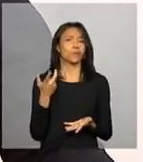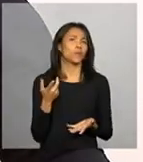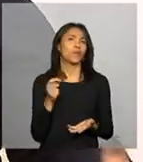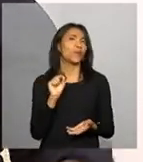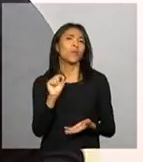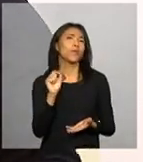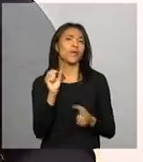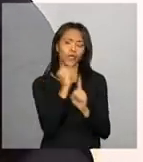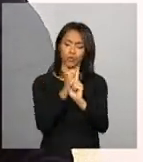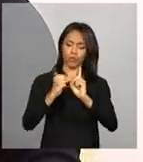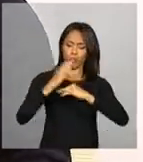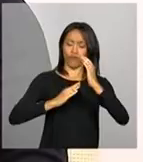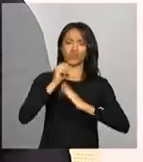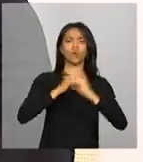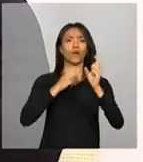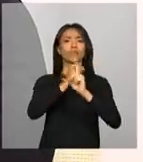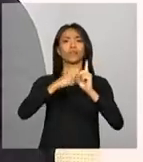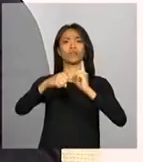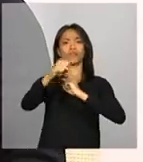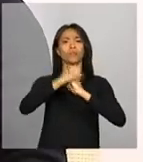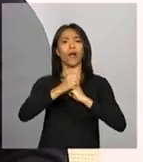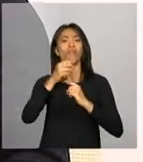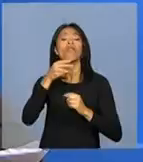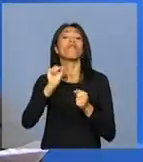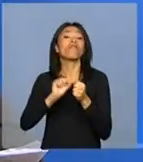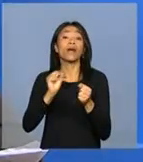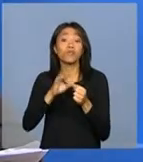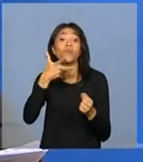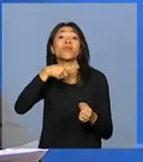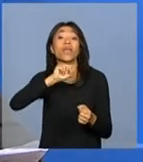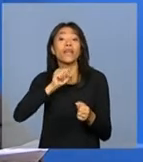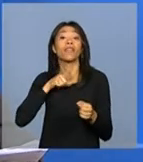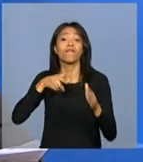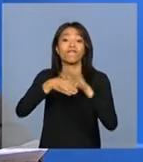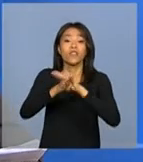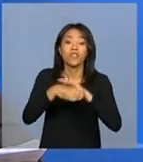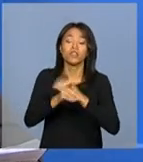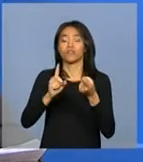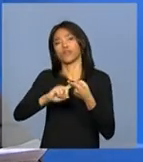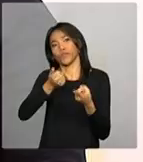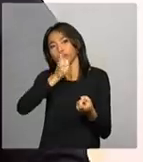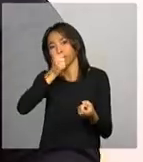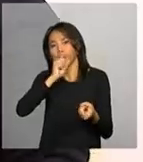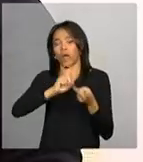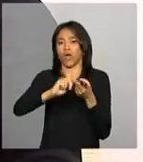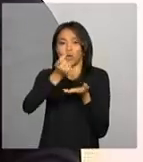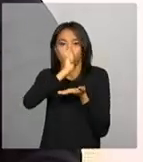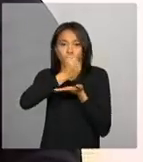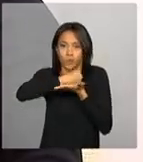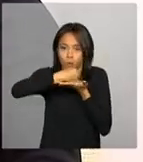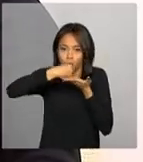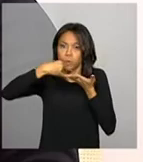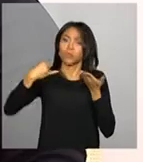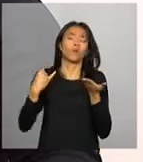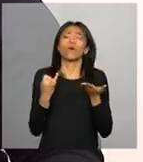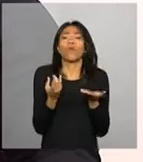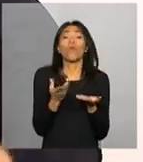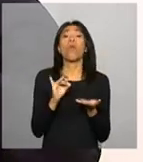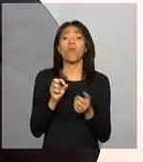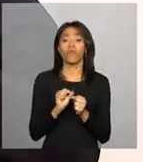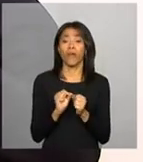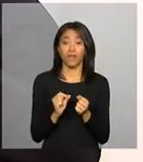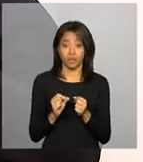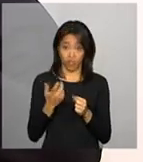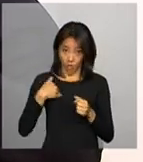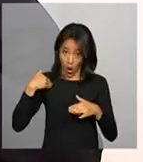o quê que é ter social faz com quem é viciado né no álcool na droga no crack personagem que a